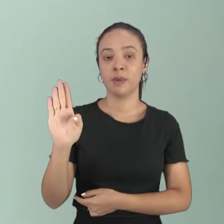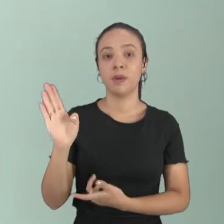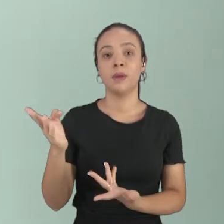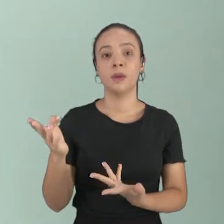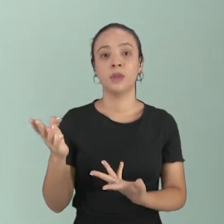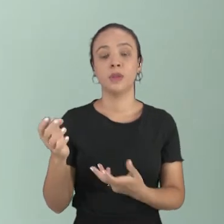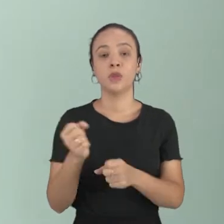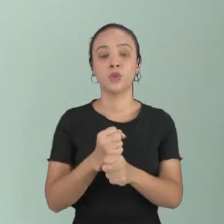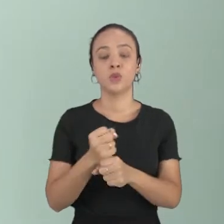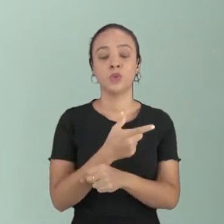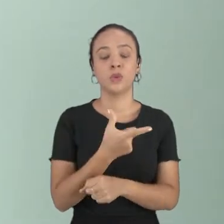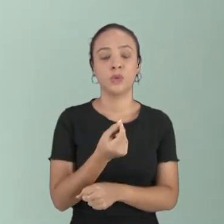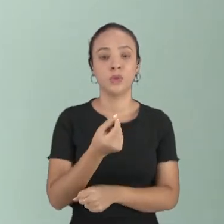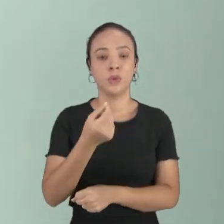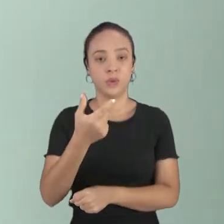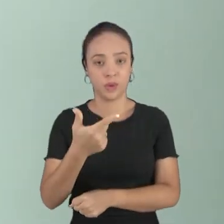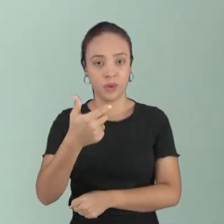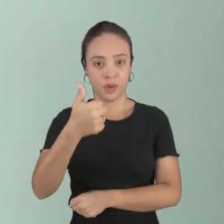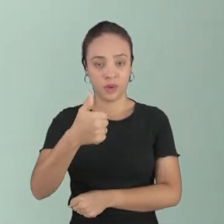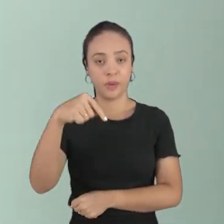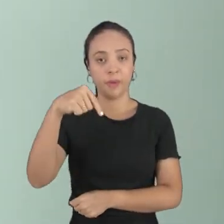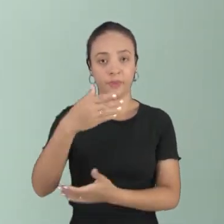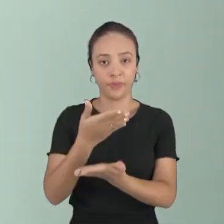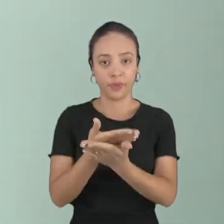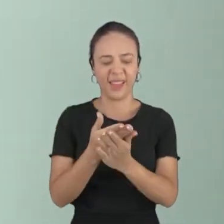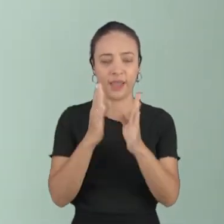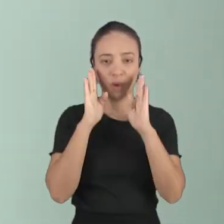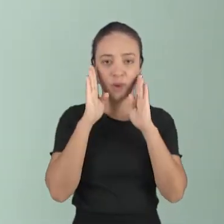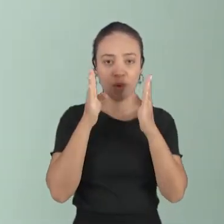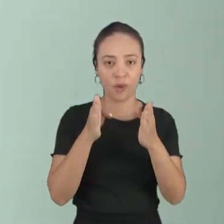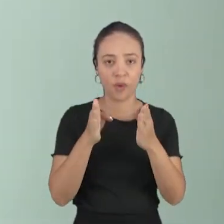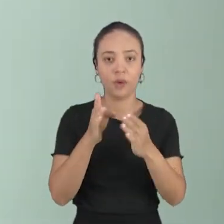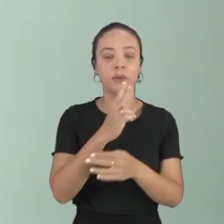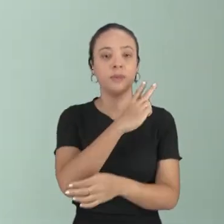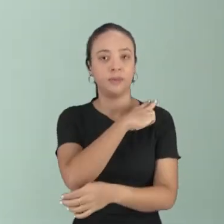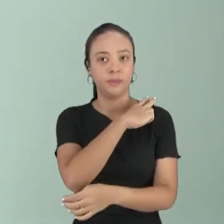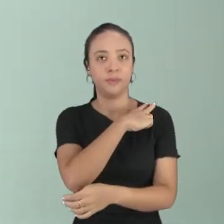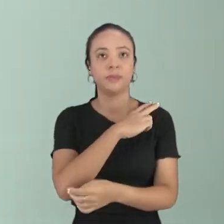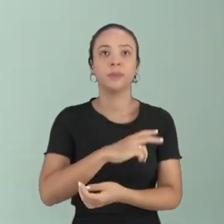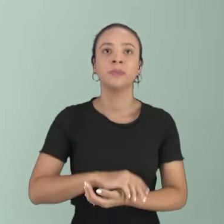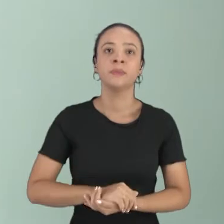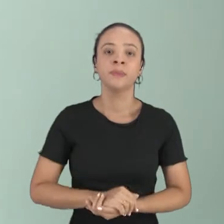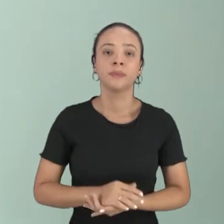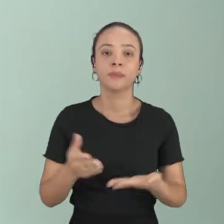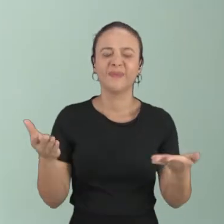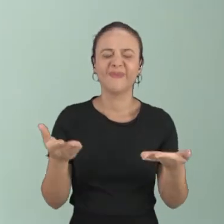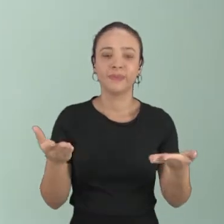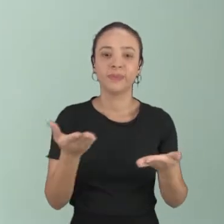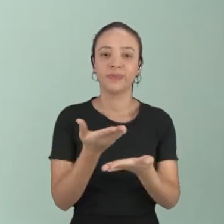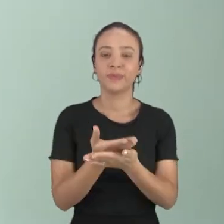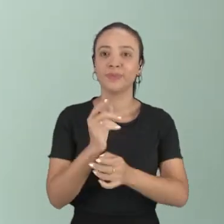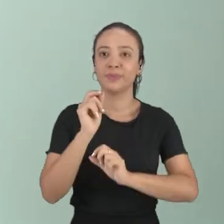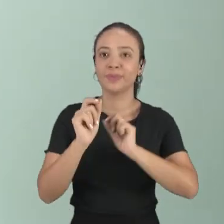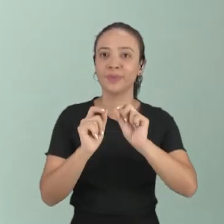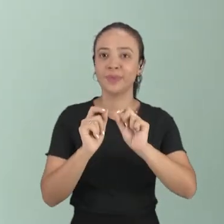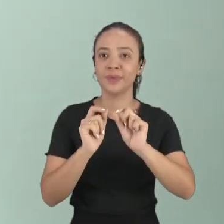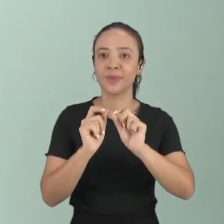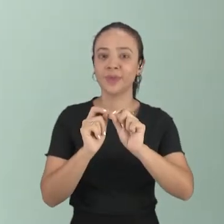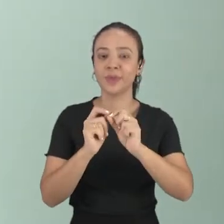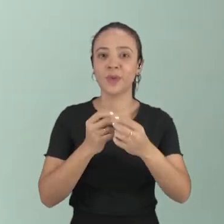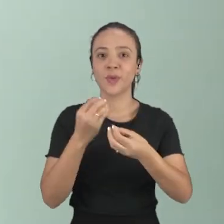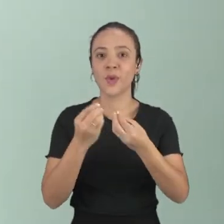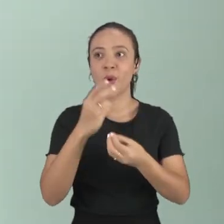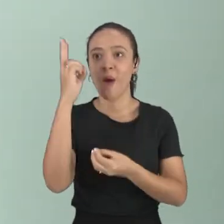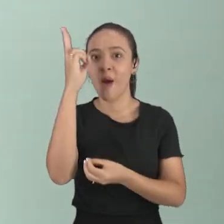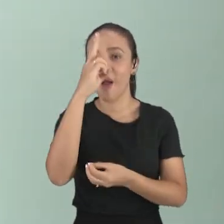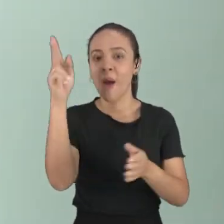de 2021. Esta aula é específica para a segunda série do ensino médio e hoje nós vamos falar sobre a história